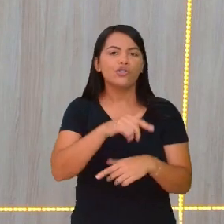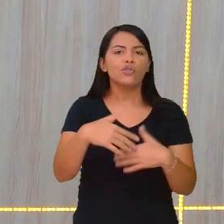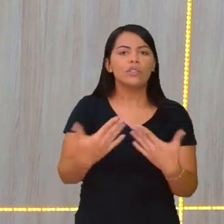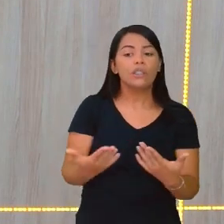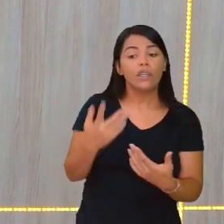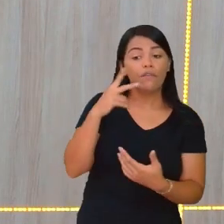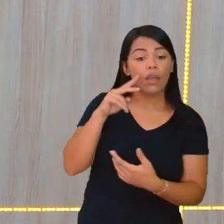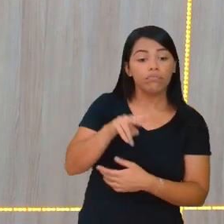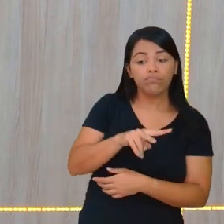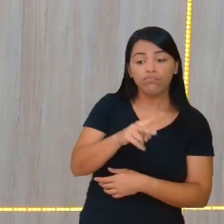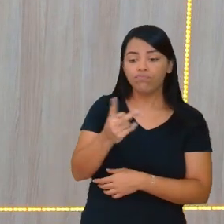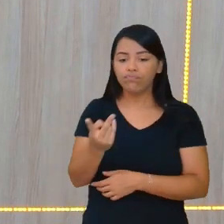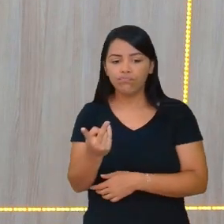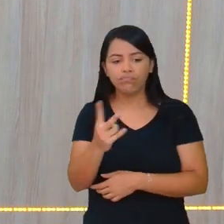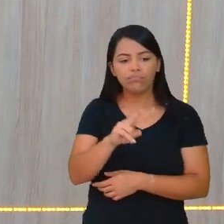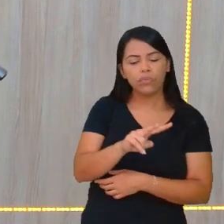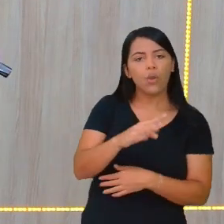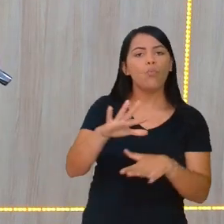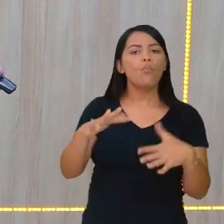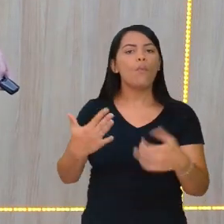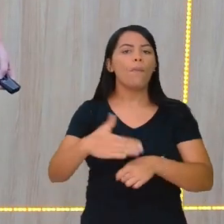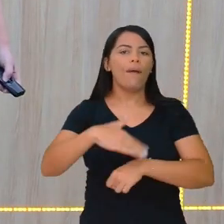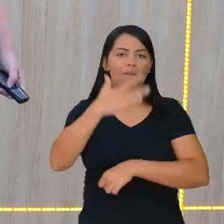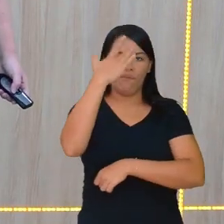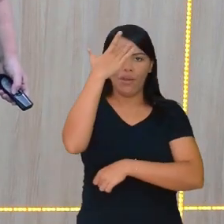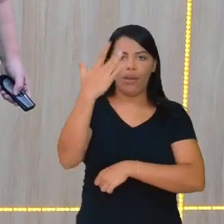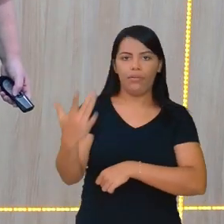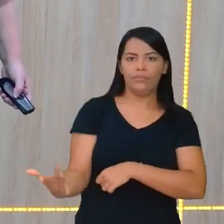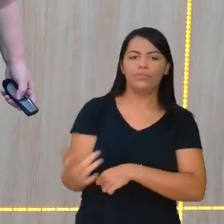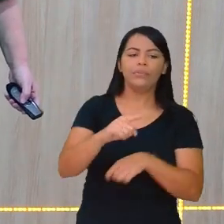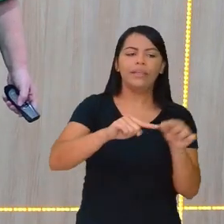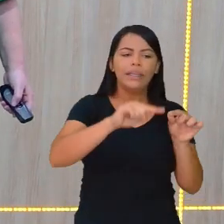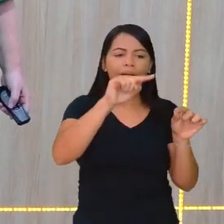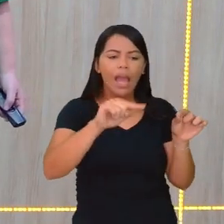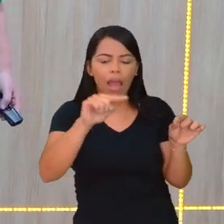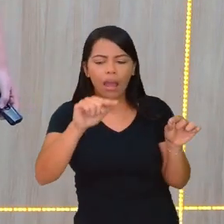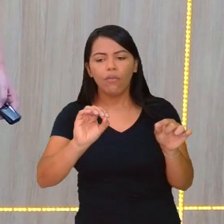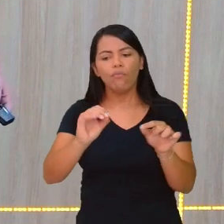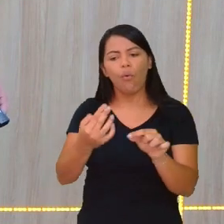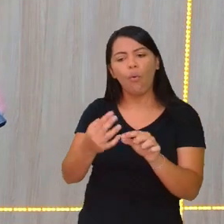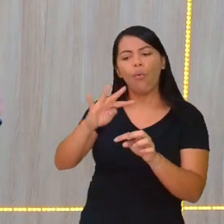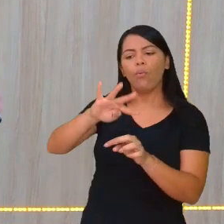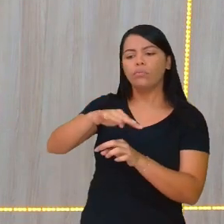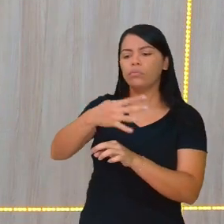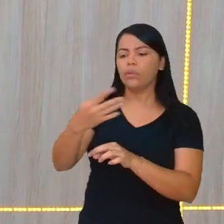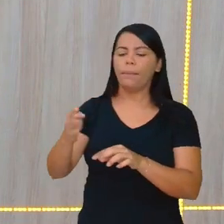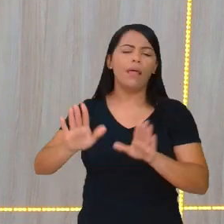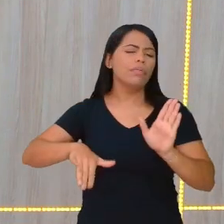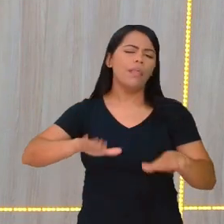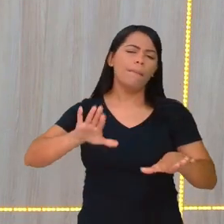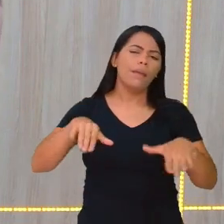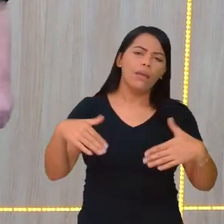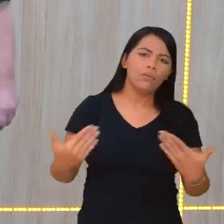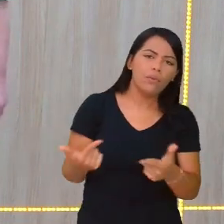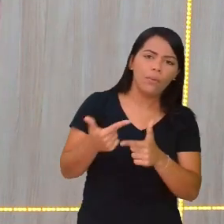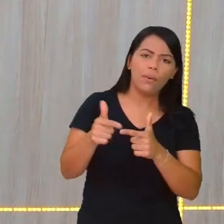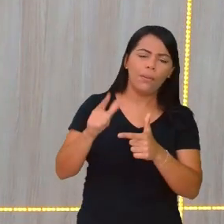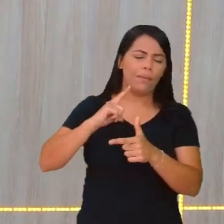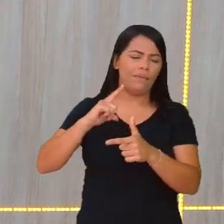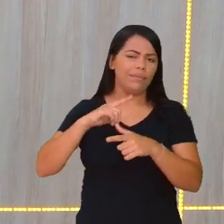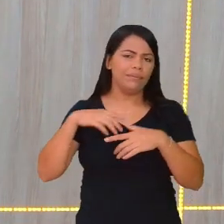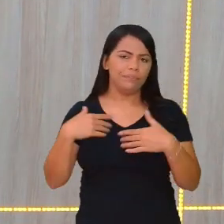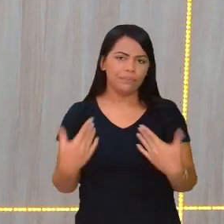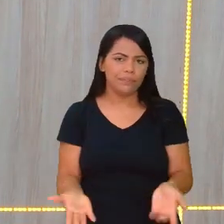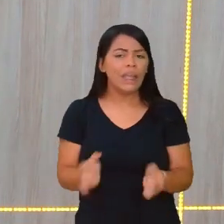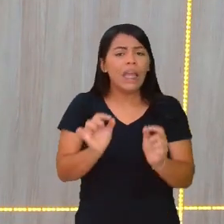mais fácil visualizar no gráfico ou visualizar na tabela. Eu acho que vai depender do problema. Mas o que é